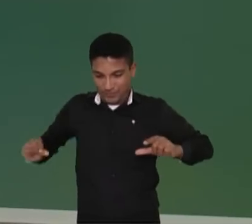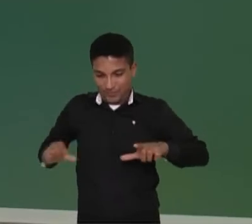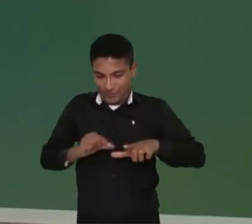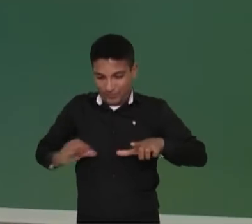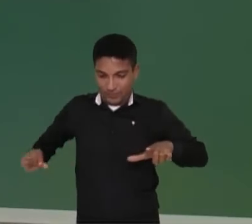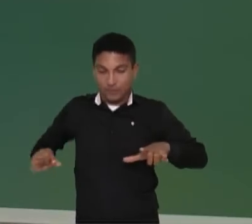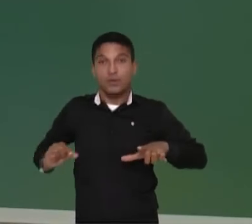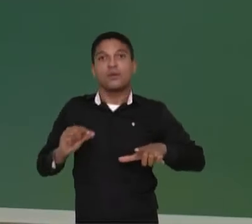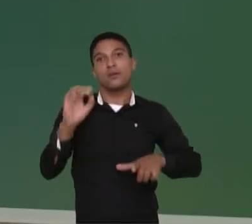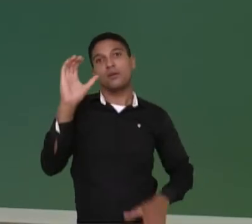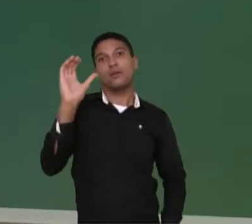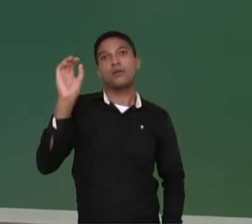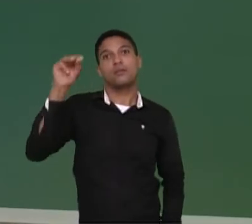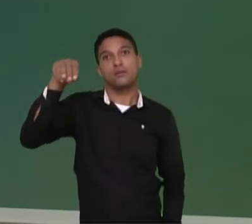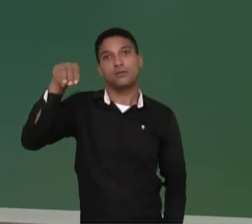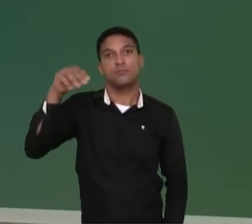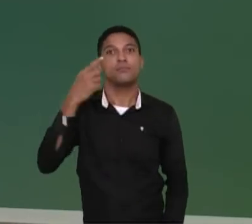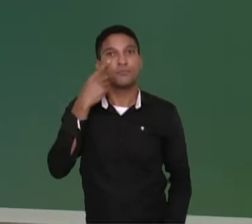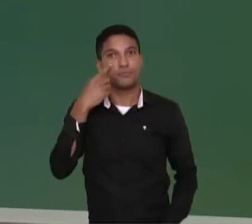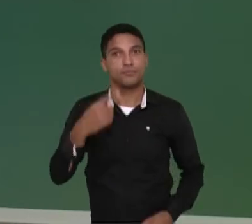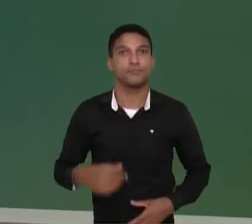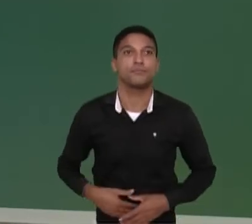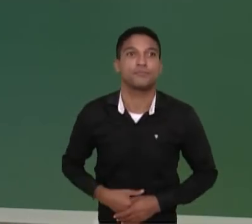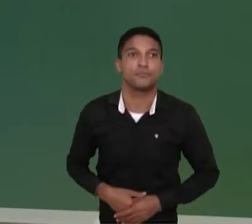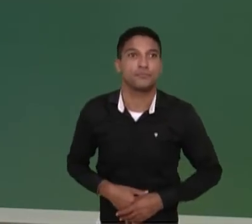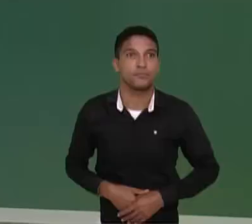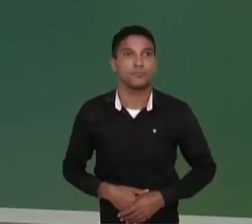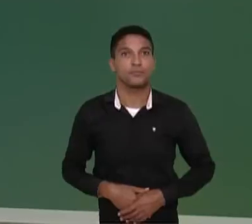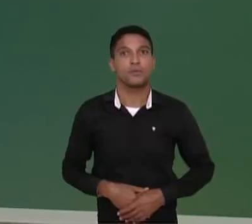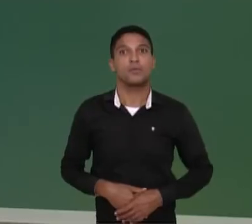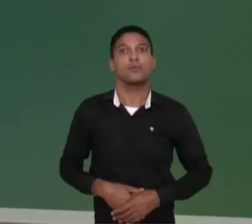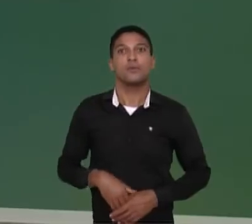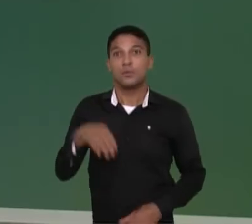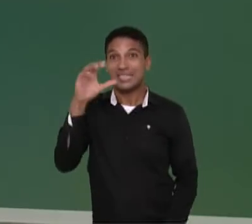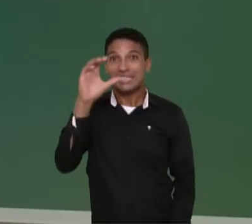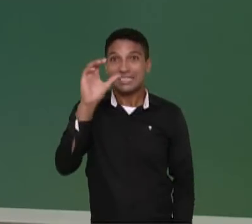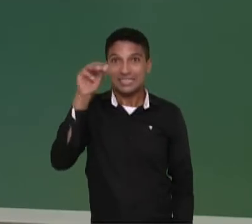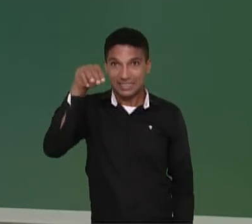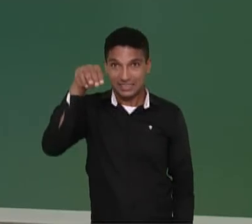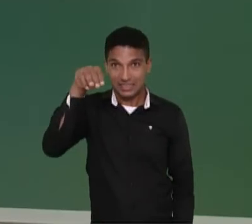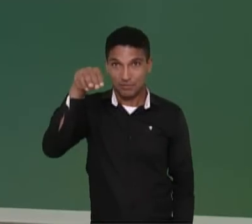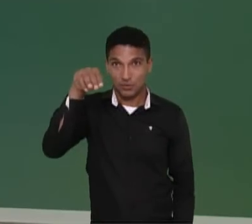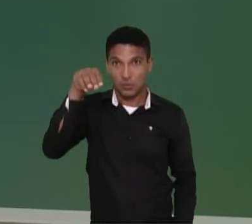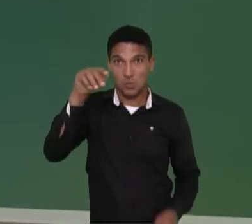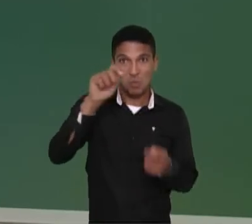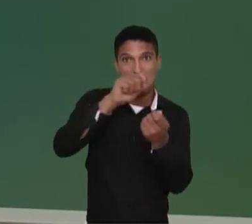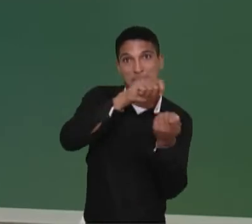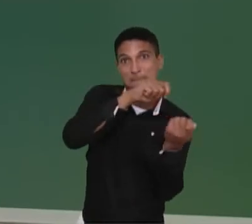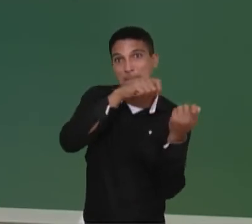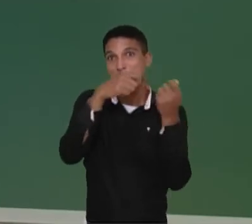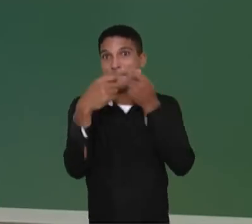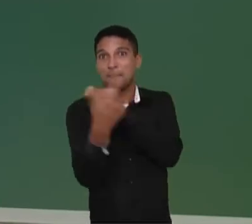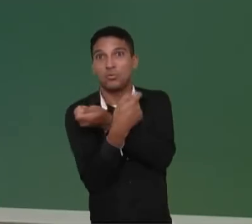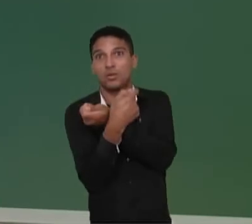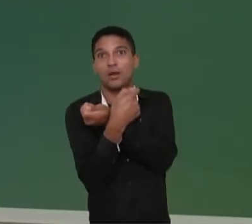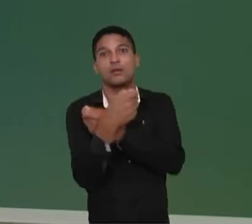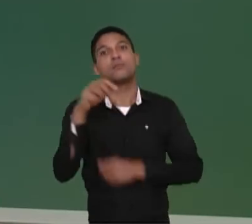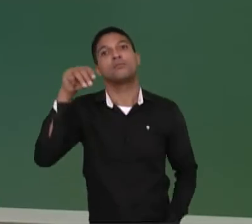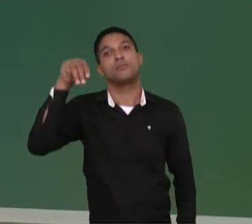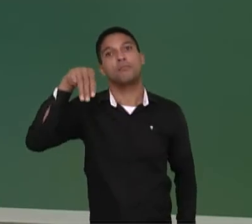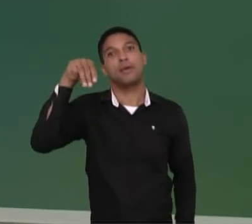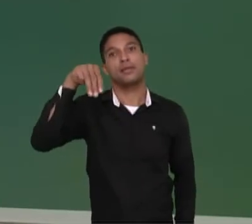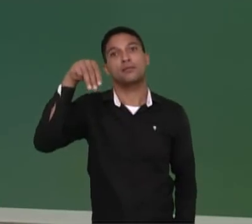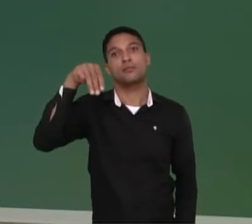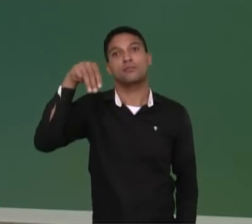cálculo necessário, eu converto para metro, tá bom? Mas essa é uma dica que eu dou para você, tá